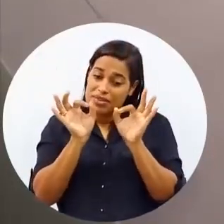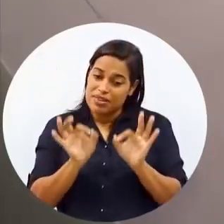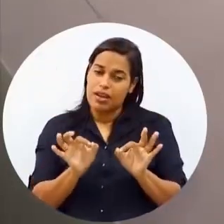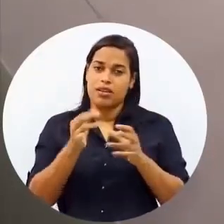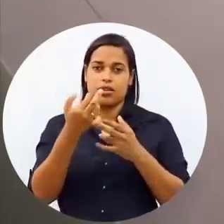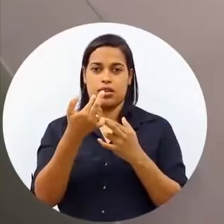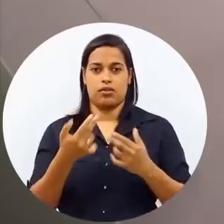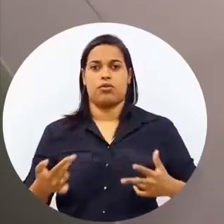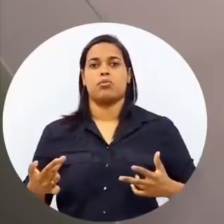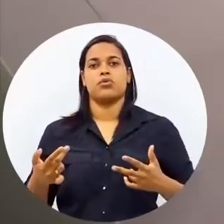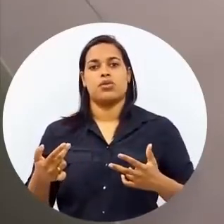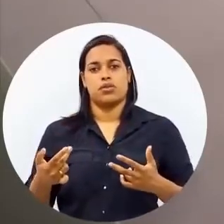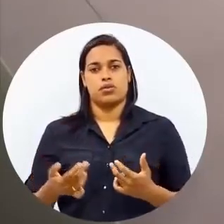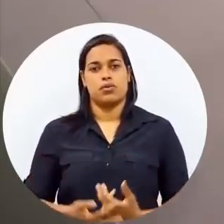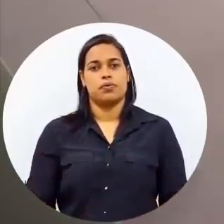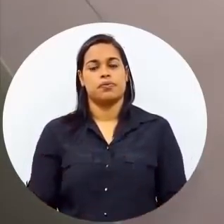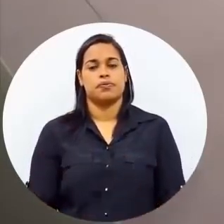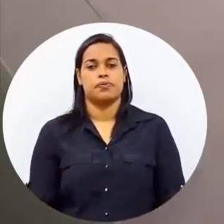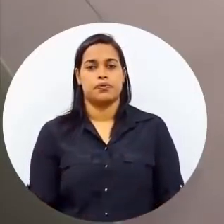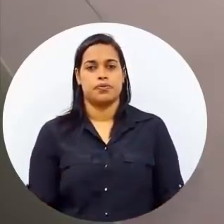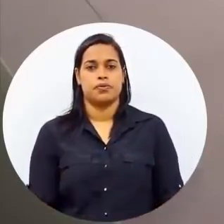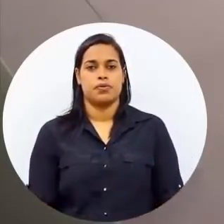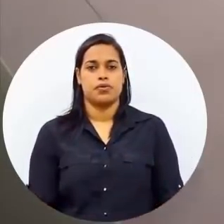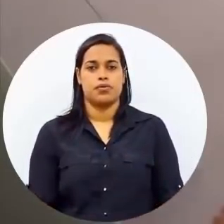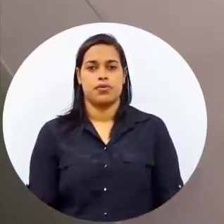nosso objeto.